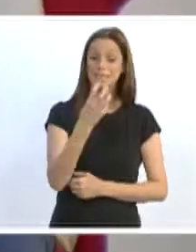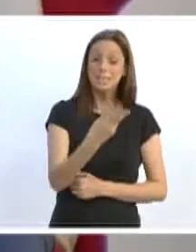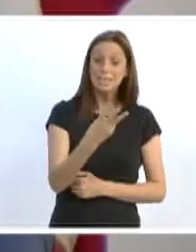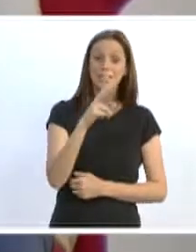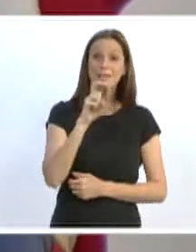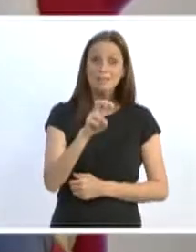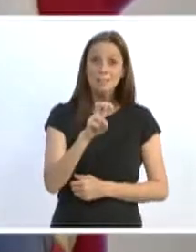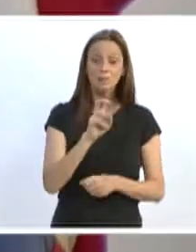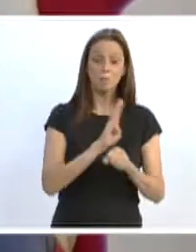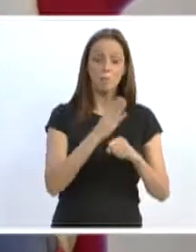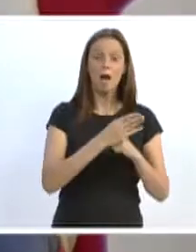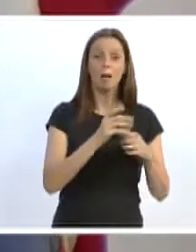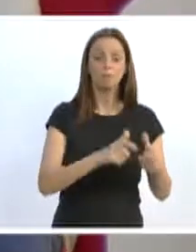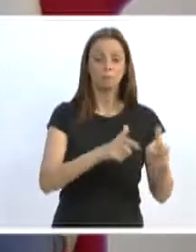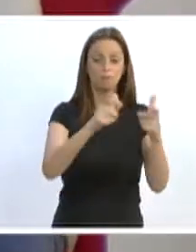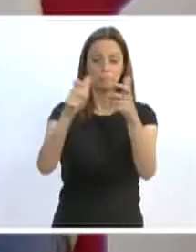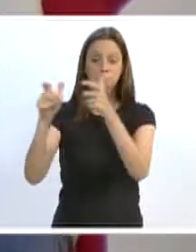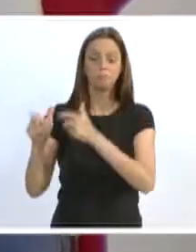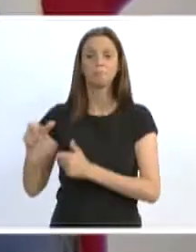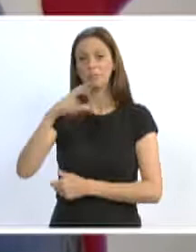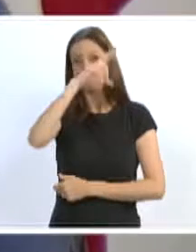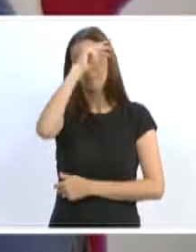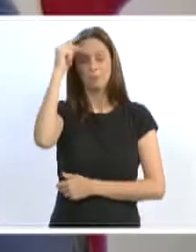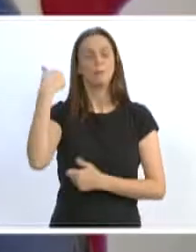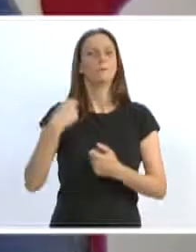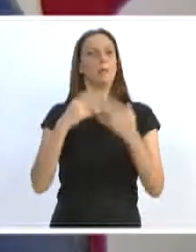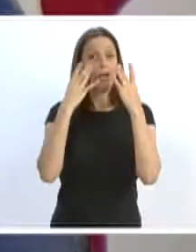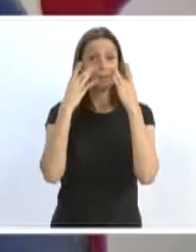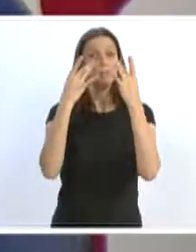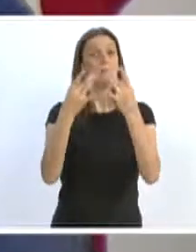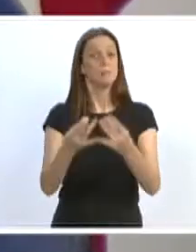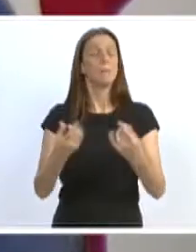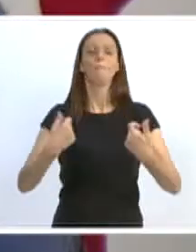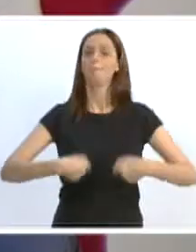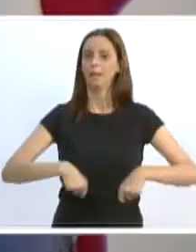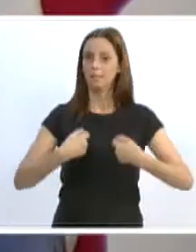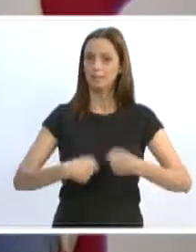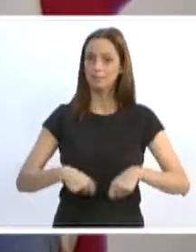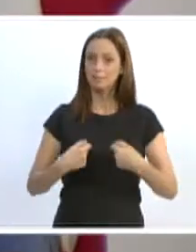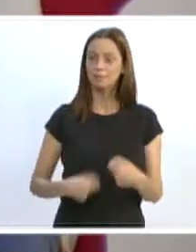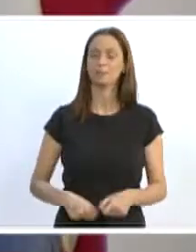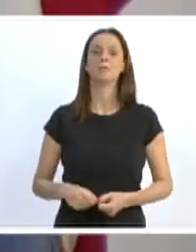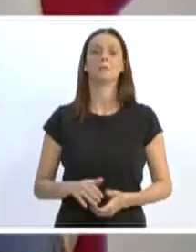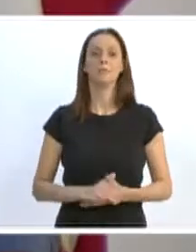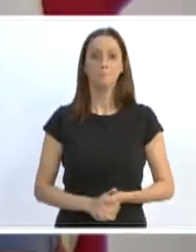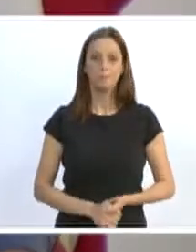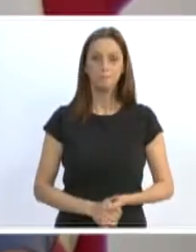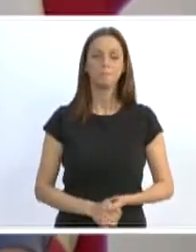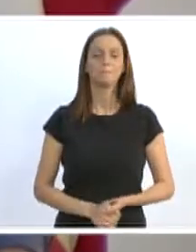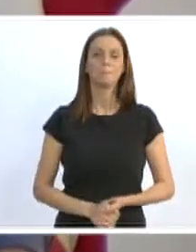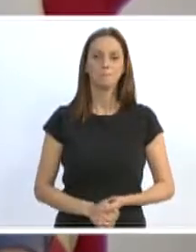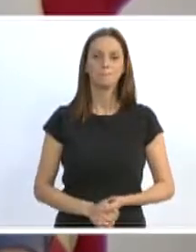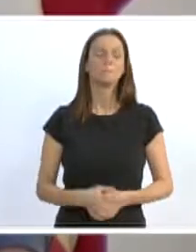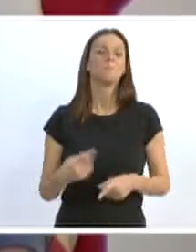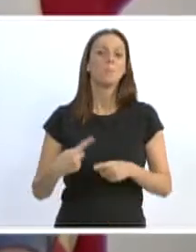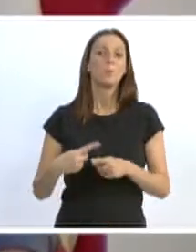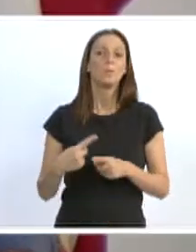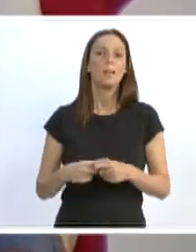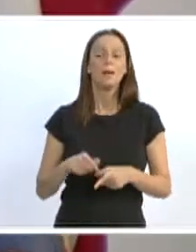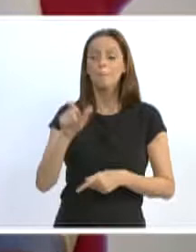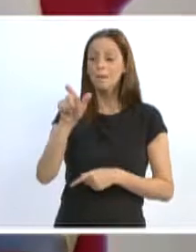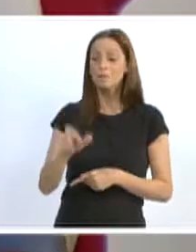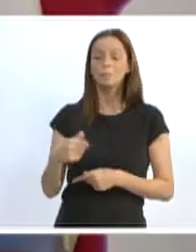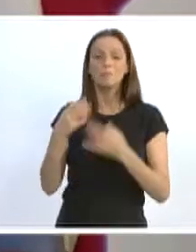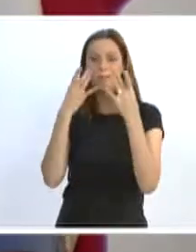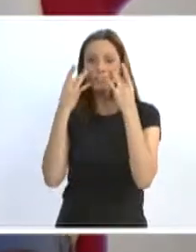por parte do executivo e essa atenção precisa ser liberada desde a época em que você possa ouvir as pessoas se